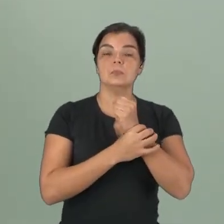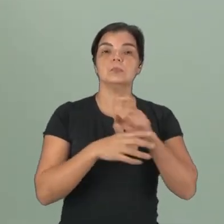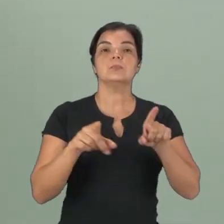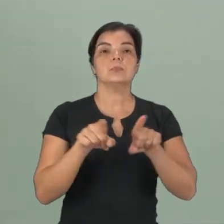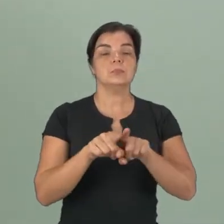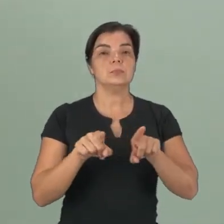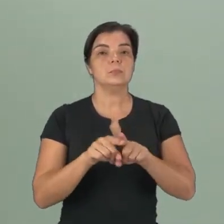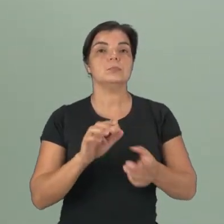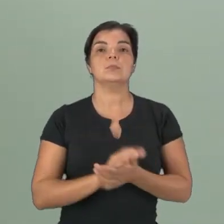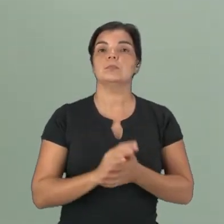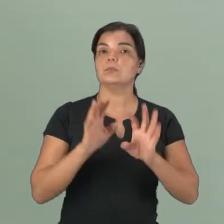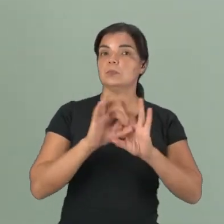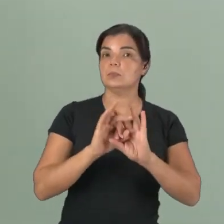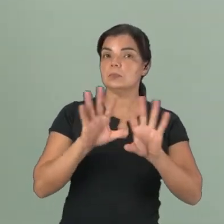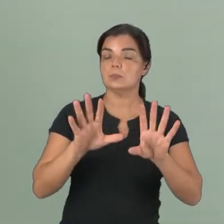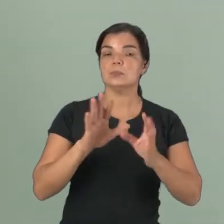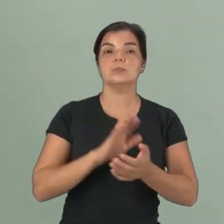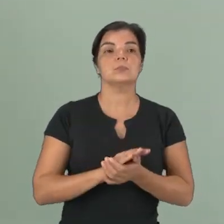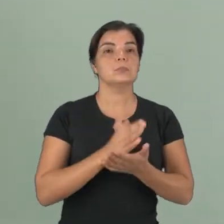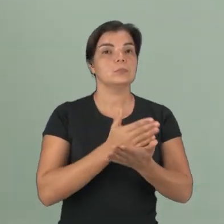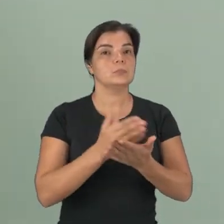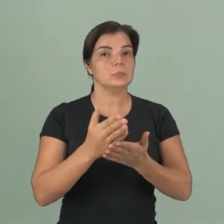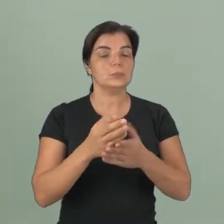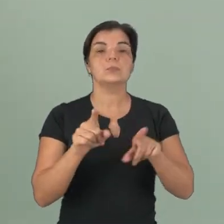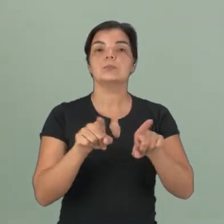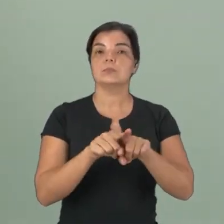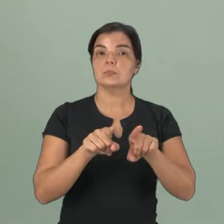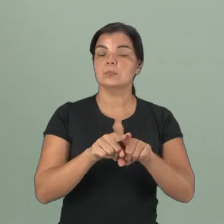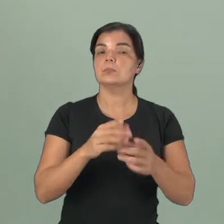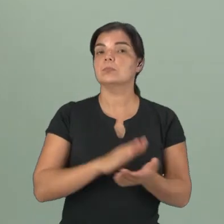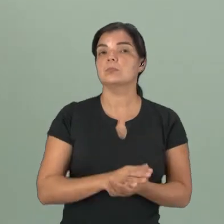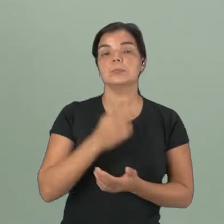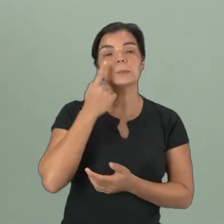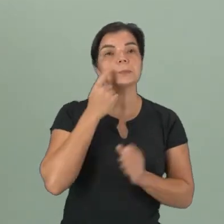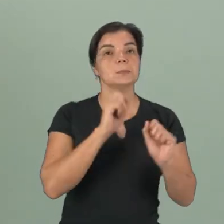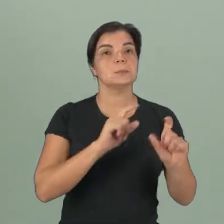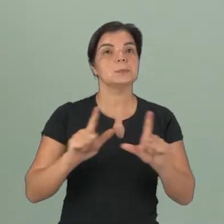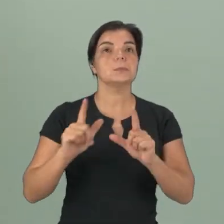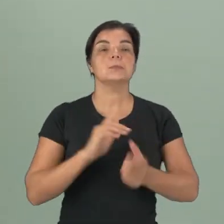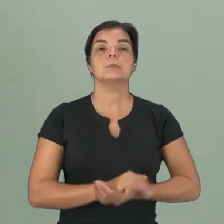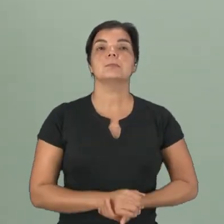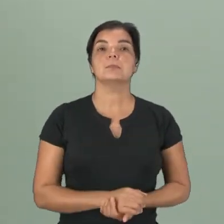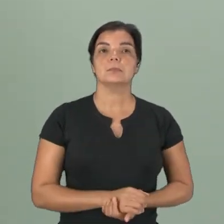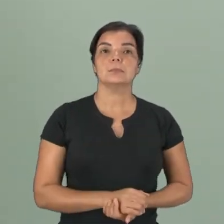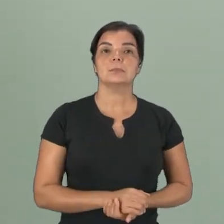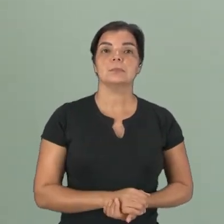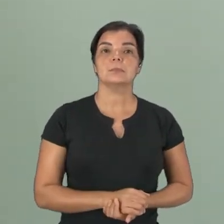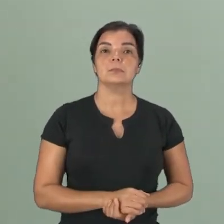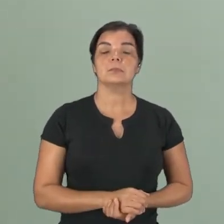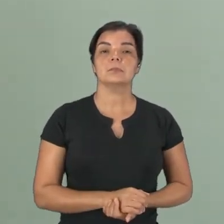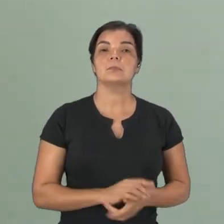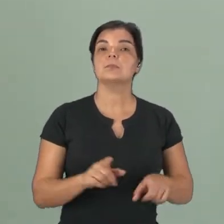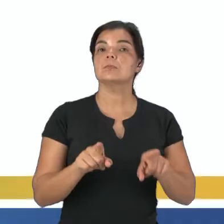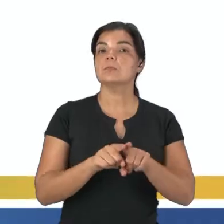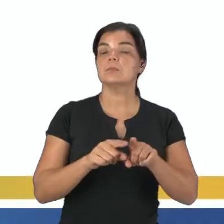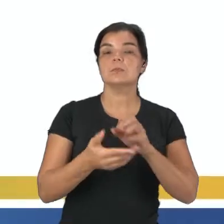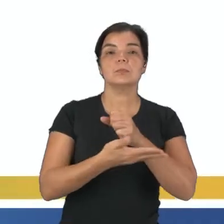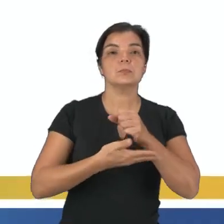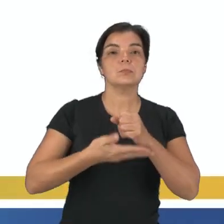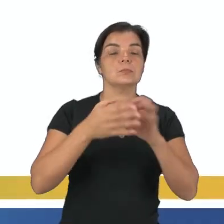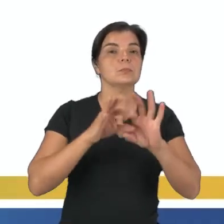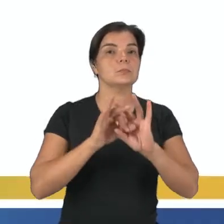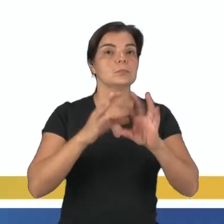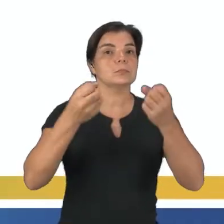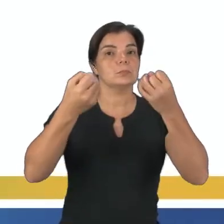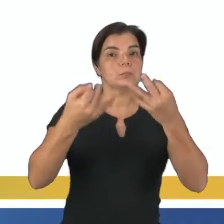desse chamado liberal, certo? Desse princípio liberal. Então vamos lá ver, observem aí. Os princípios liberais. A gente